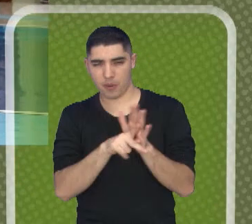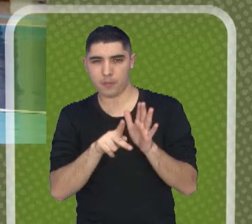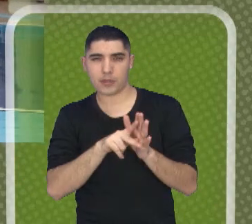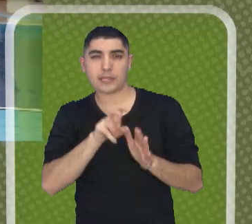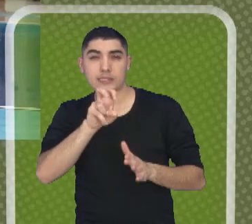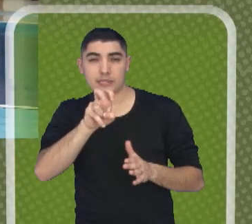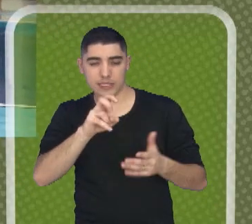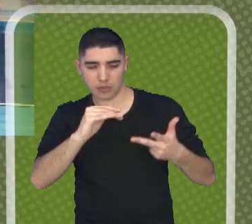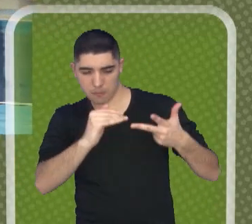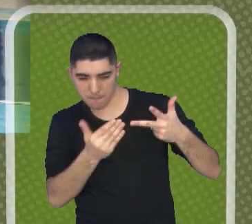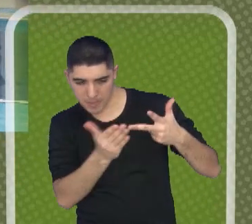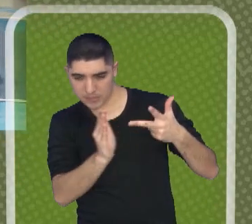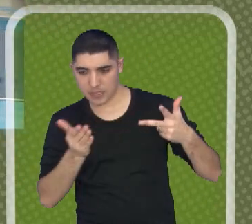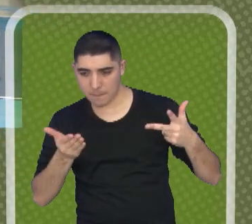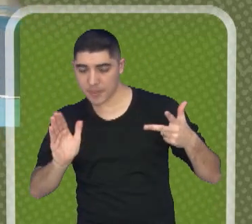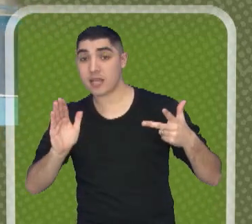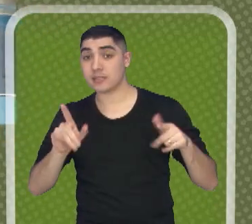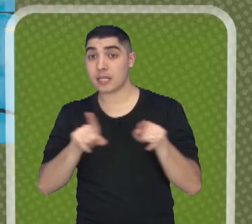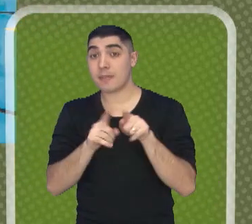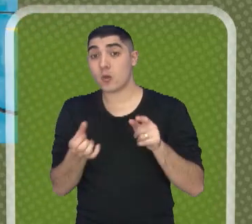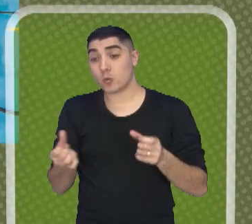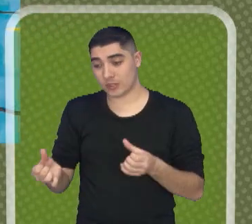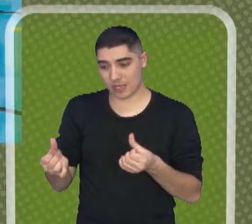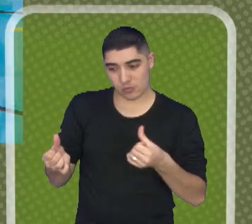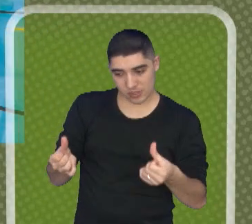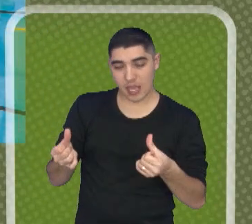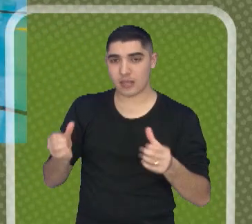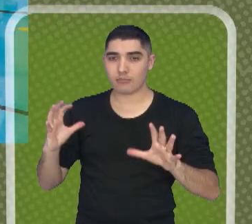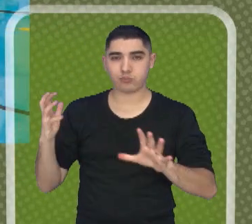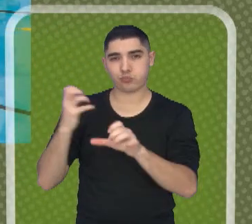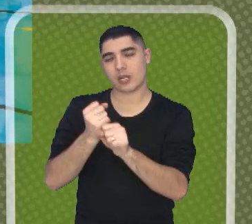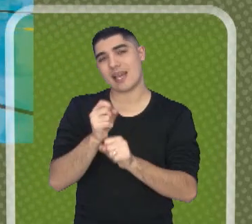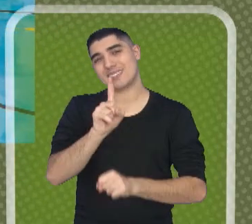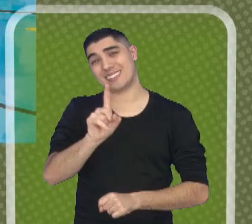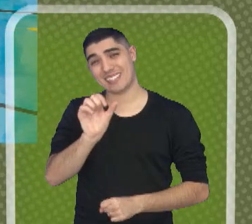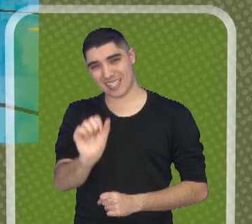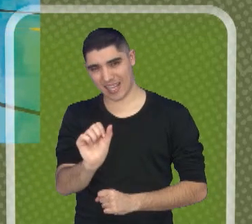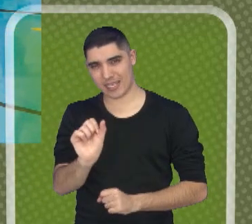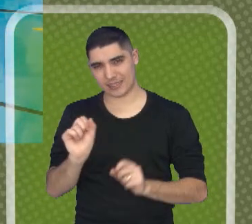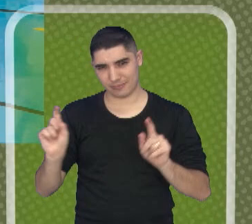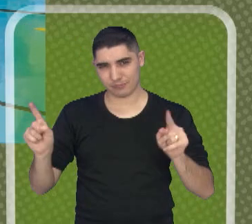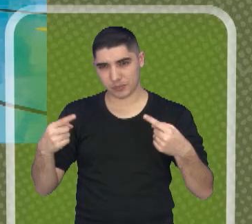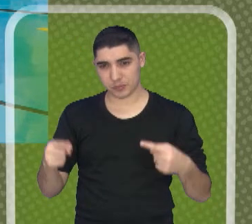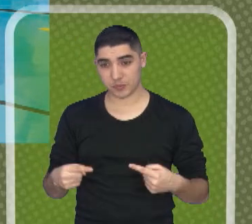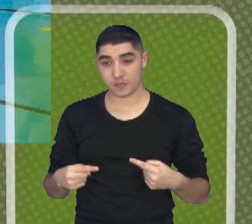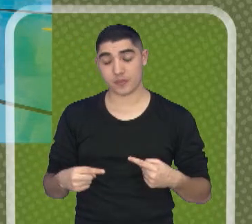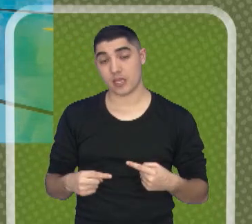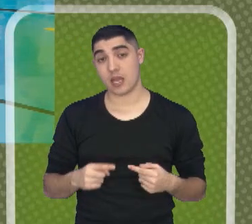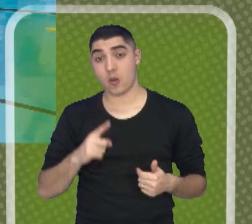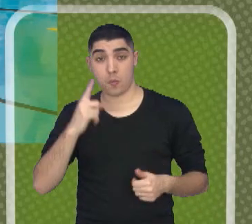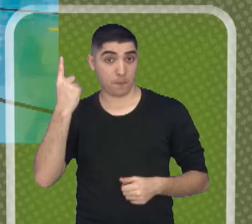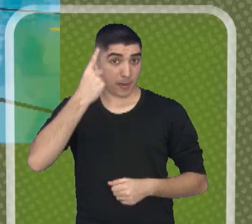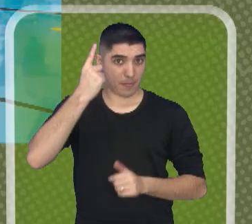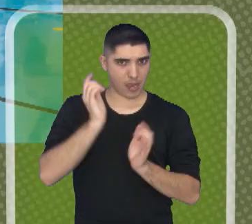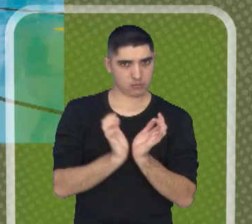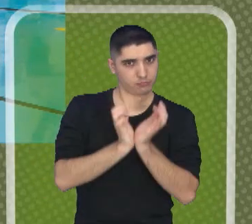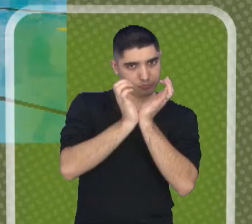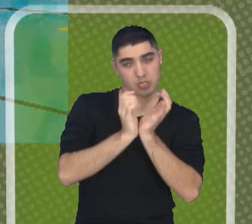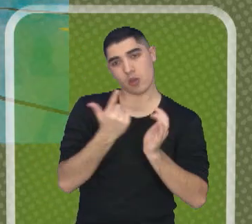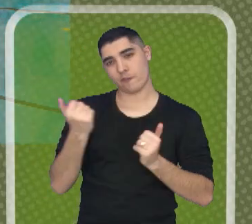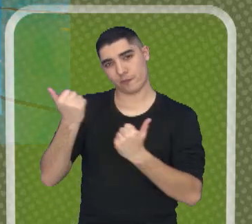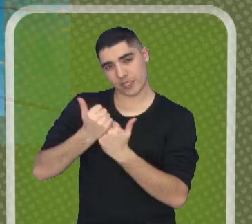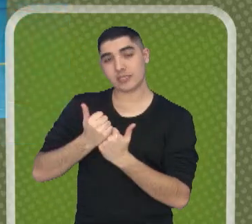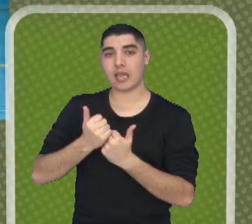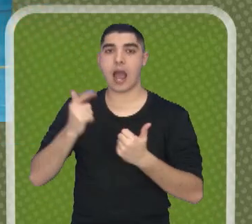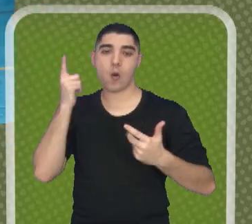o melhor 6º colocado, totalizando 16 times na segunda fase. O campeão e o vice sobem para a série